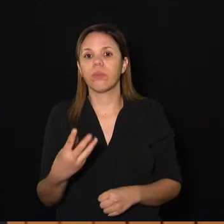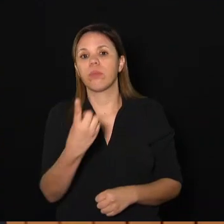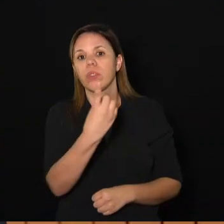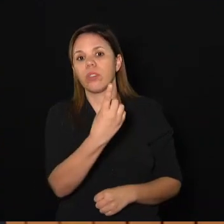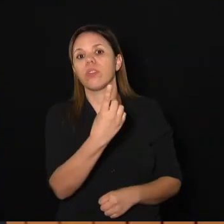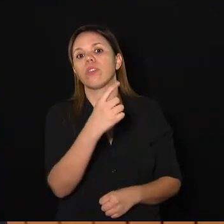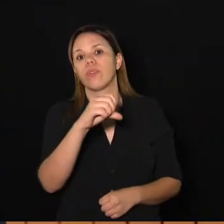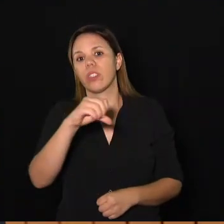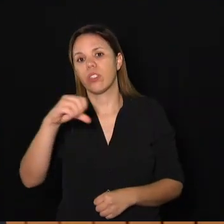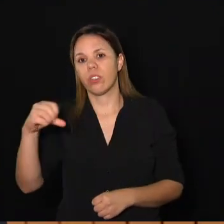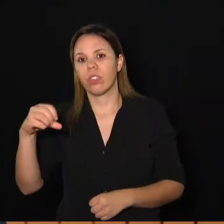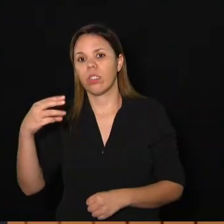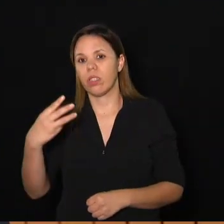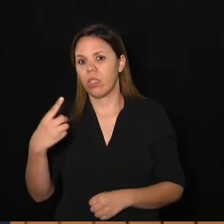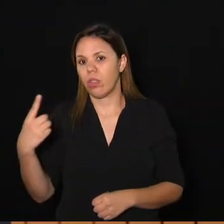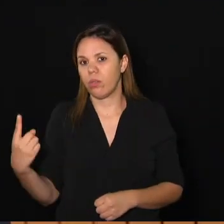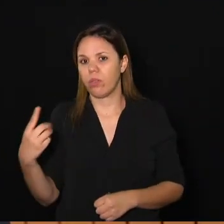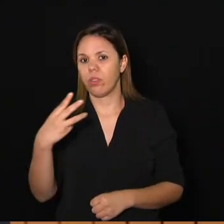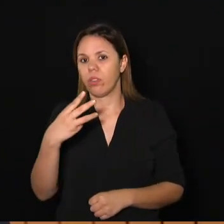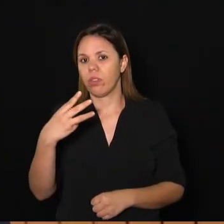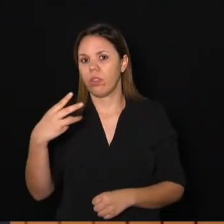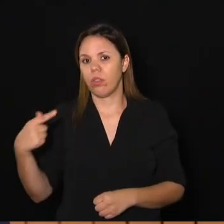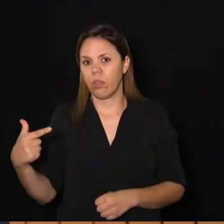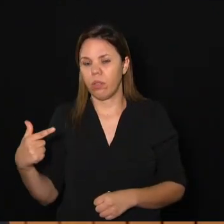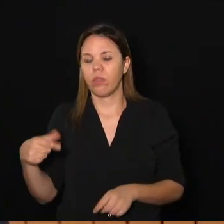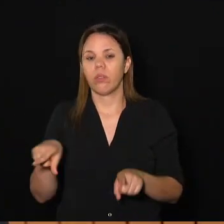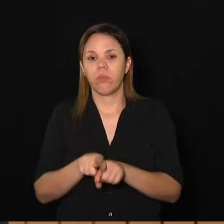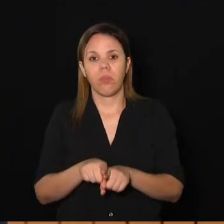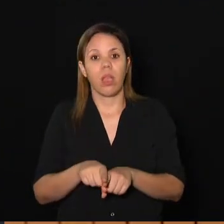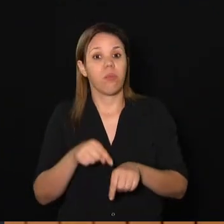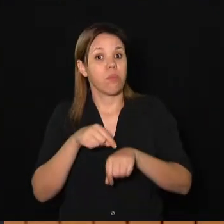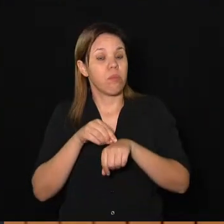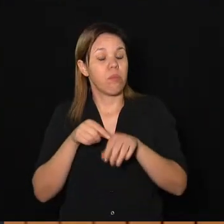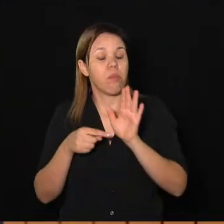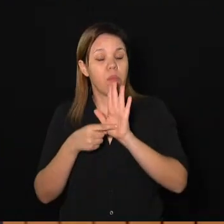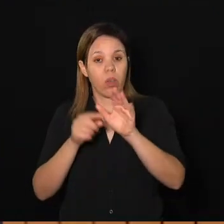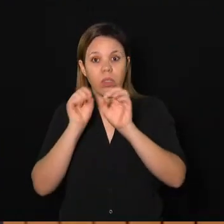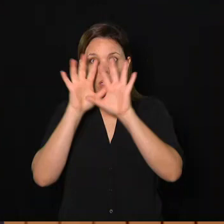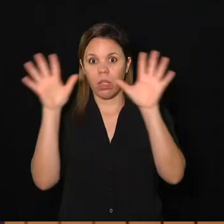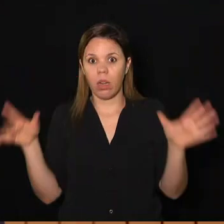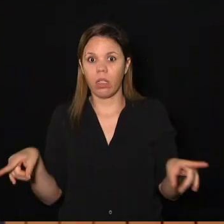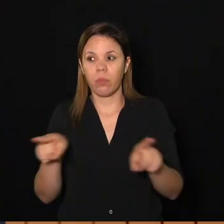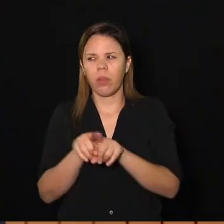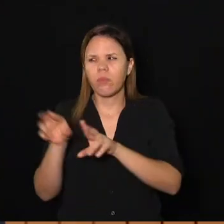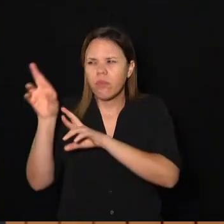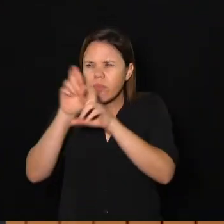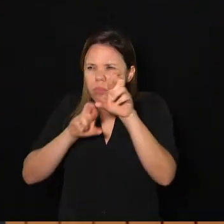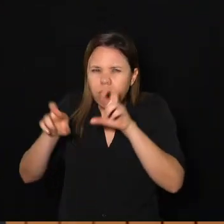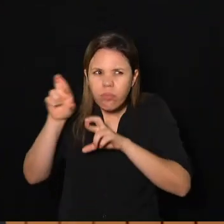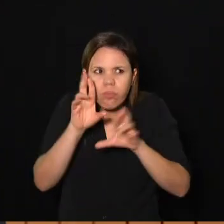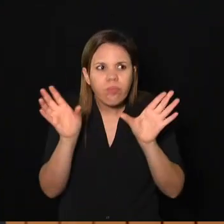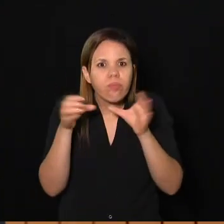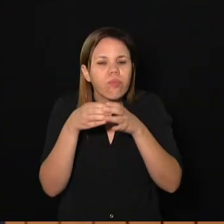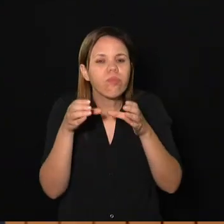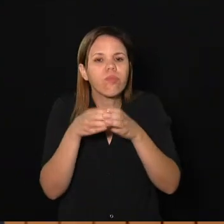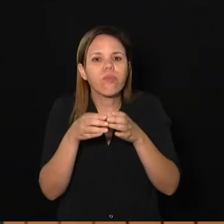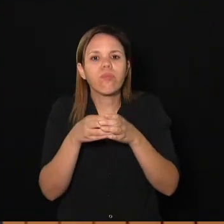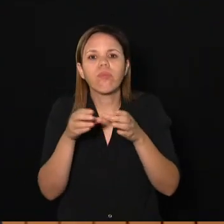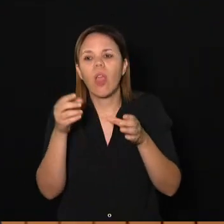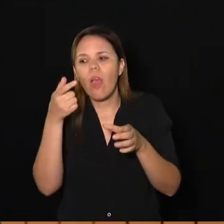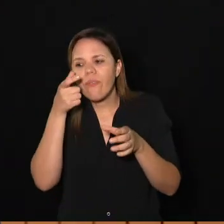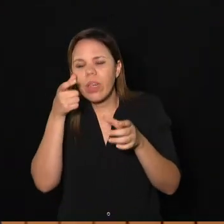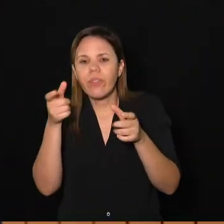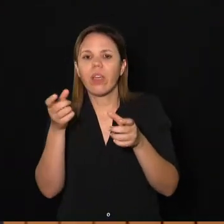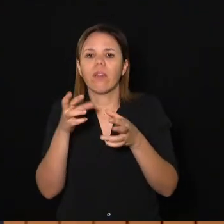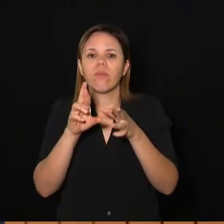1932 que dispõe expressamente a vigilância sanitária analisará as condições para otorgar o alvará